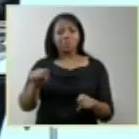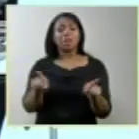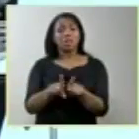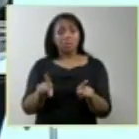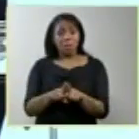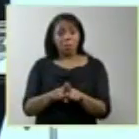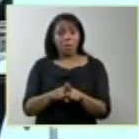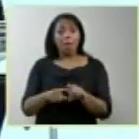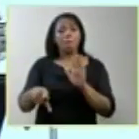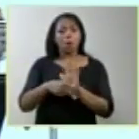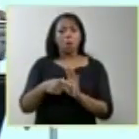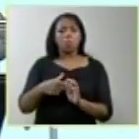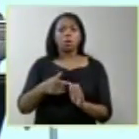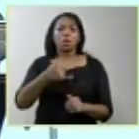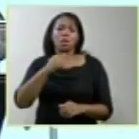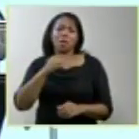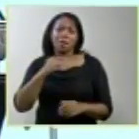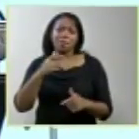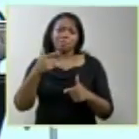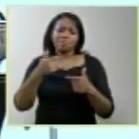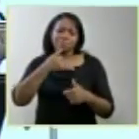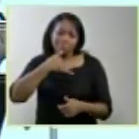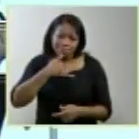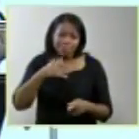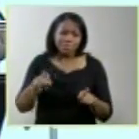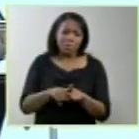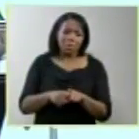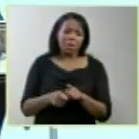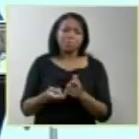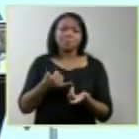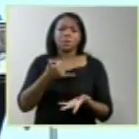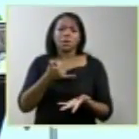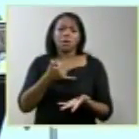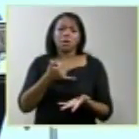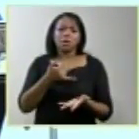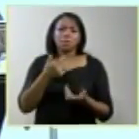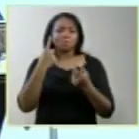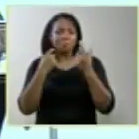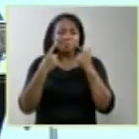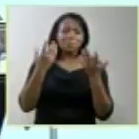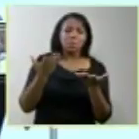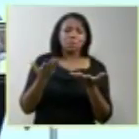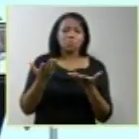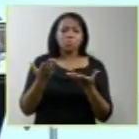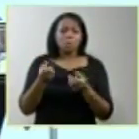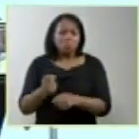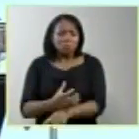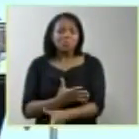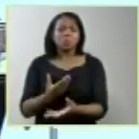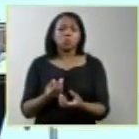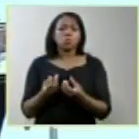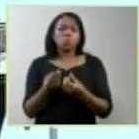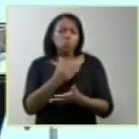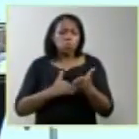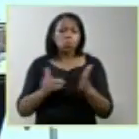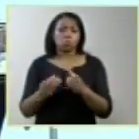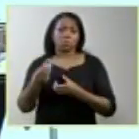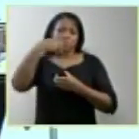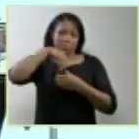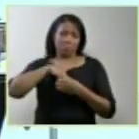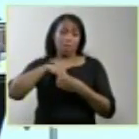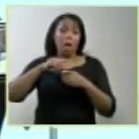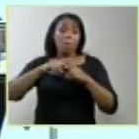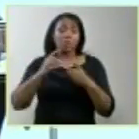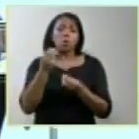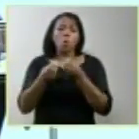alta, a depressão, a deficiência mental e a anencefalia. Existe um modelo para explicar como é que acontecem